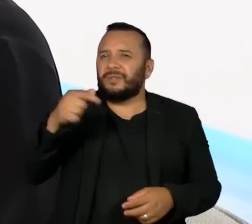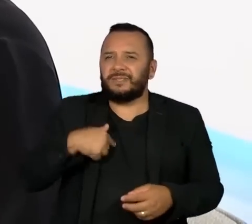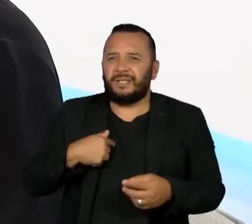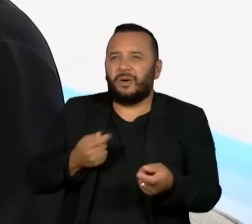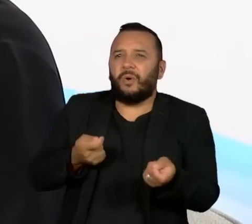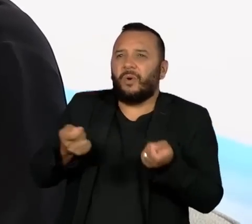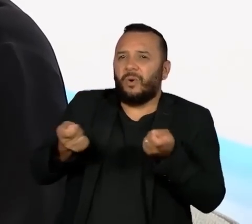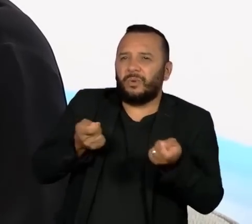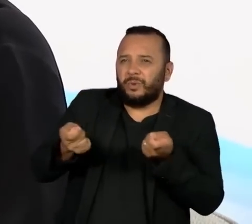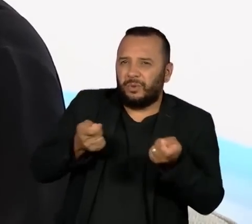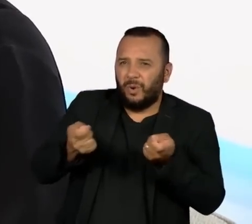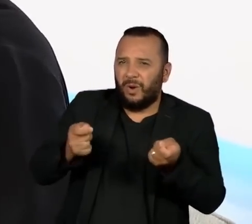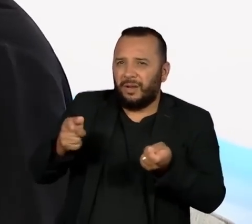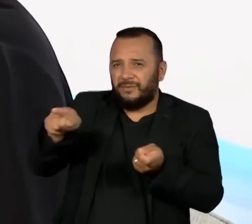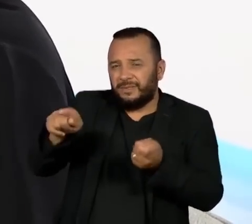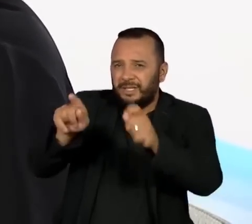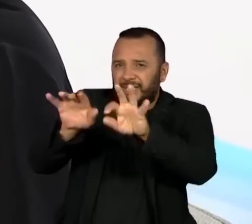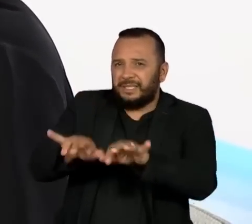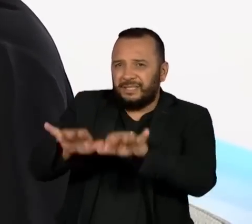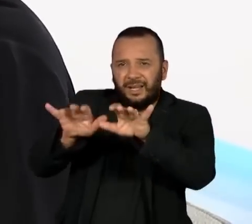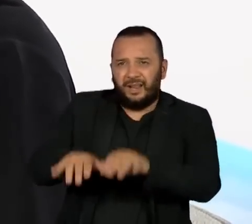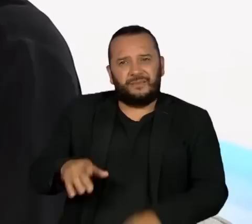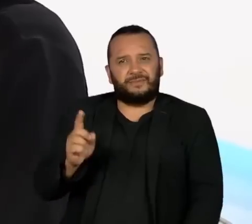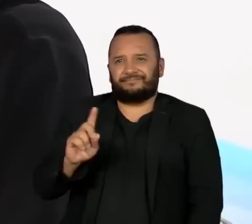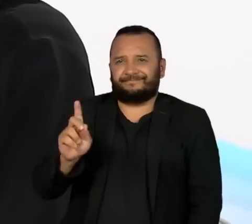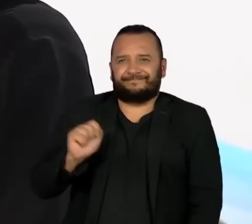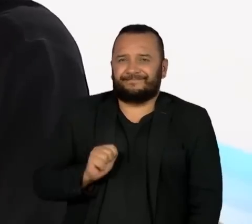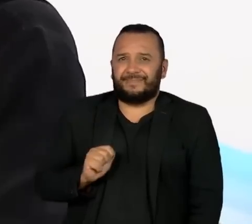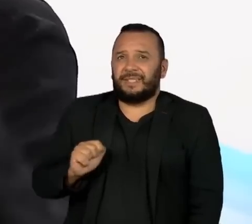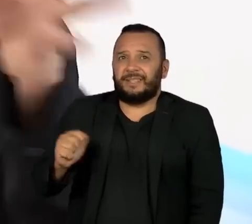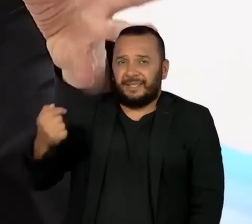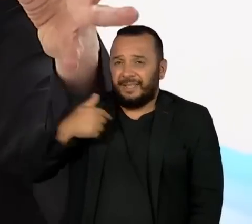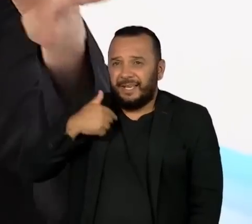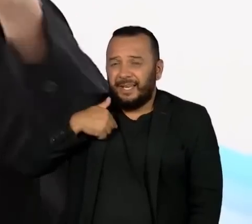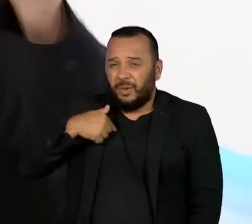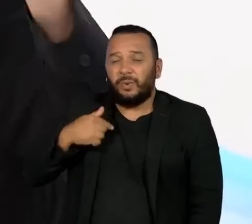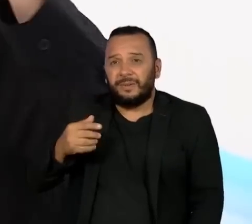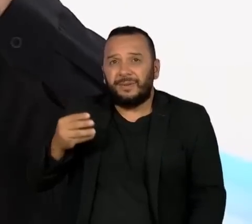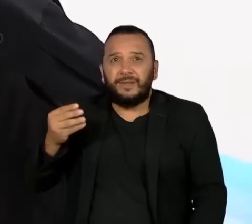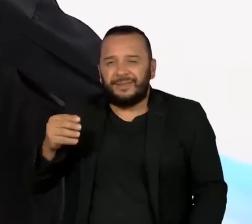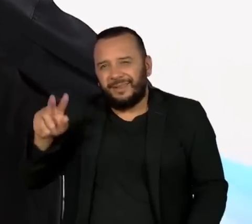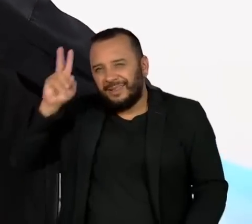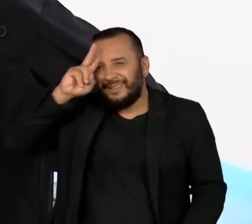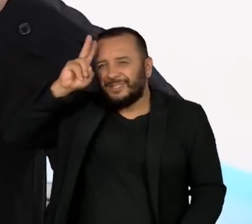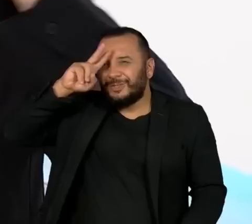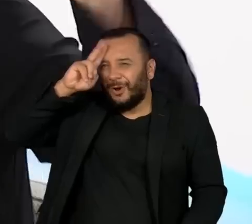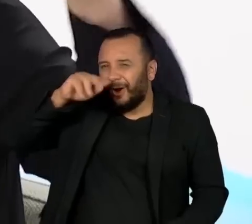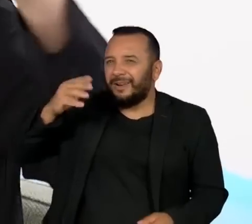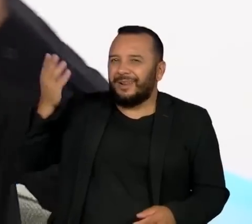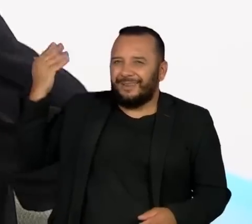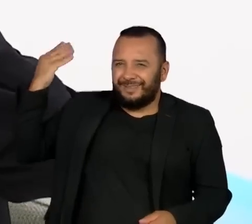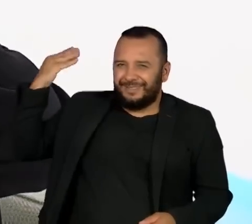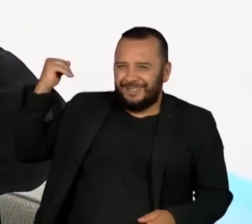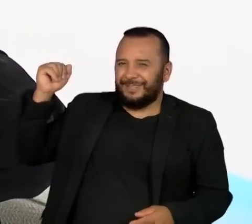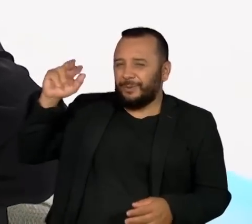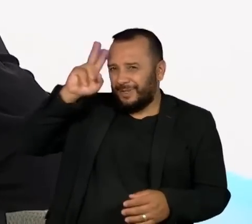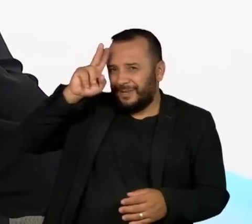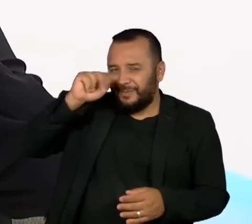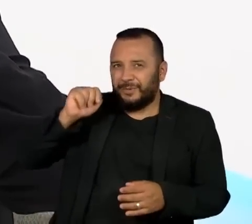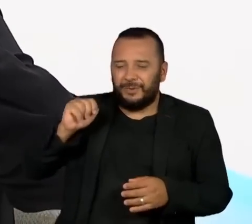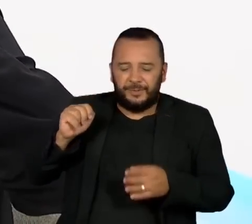escreve, entendeu? O Baldo falava isso, eu estou tentando matar... Era uma história, na verdade,